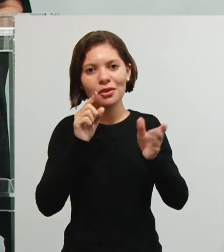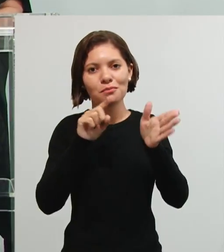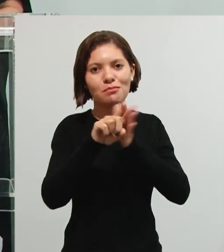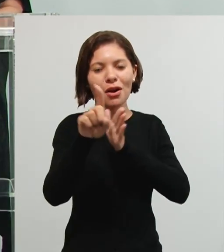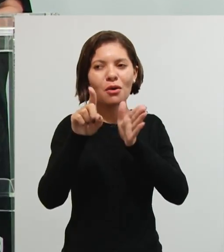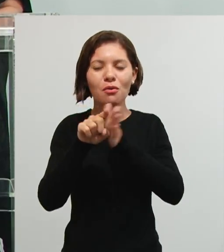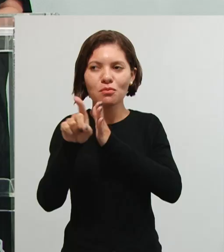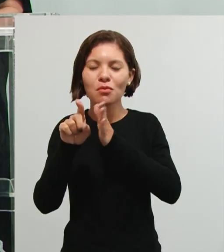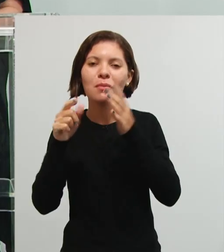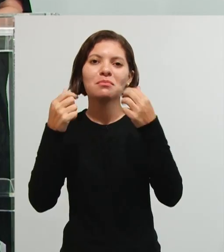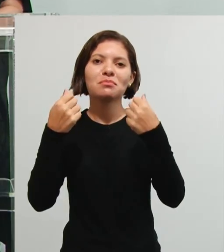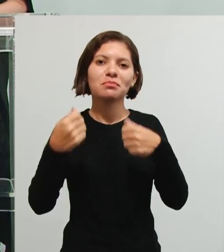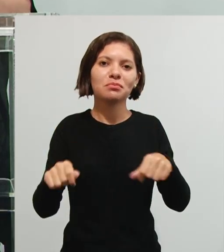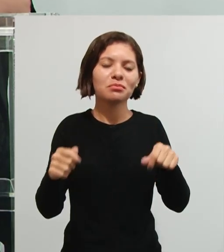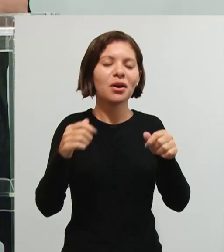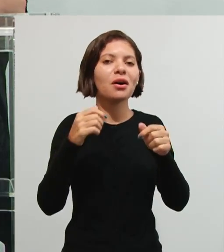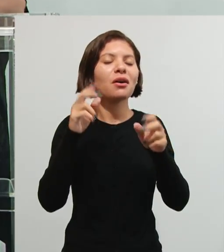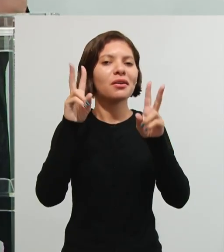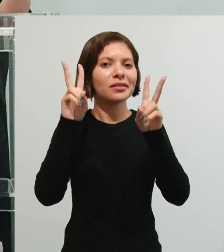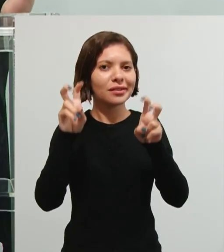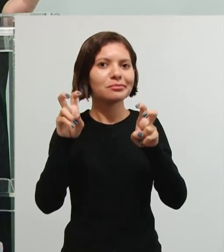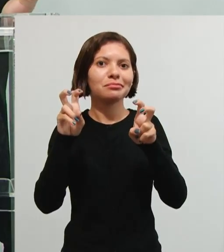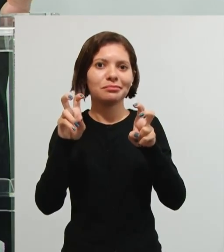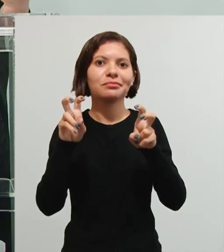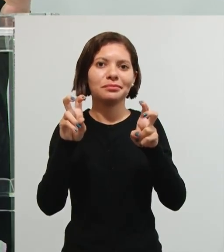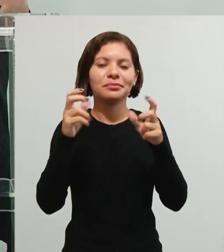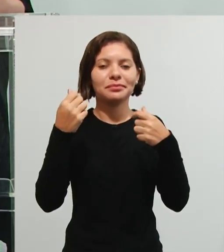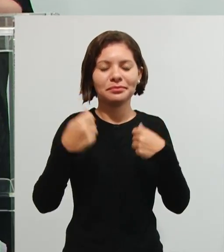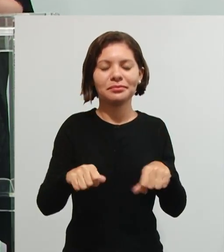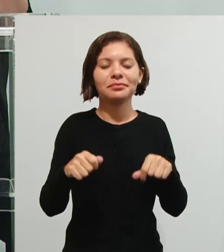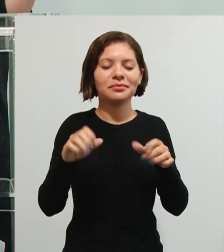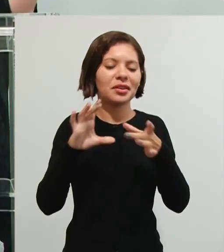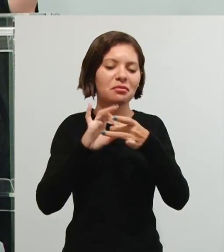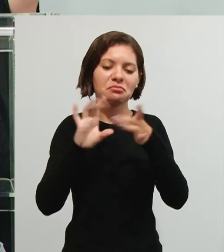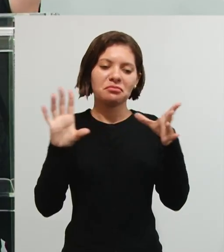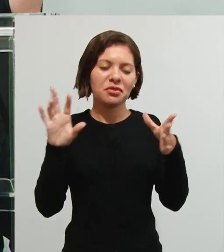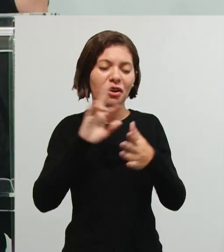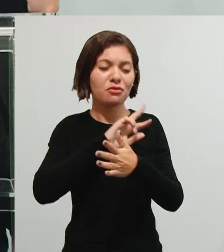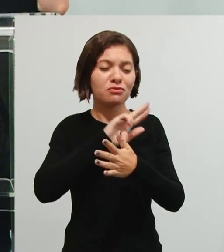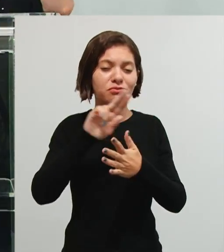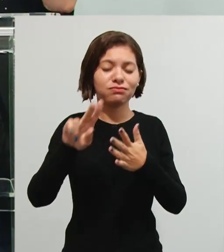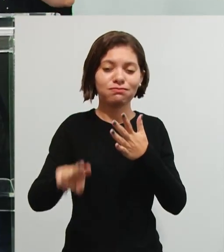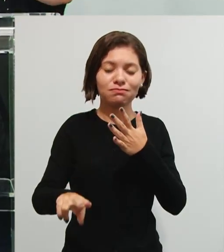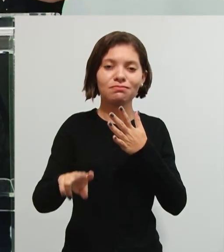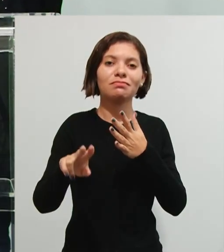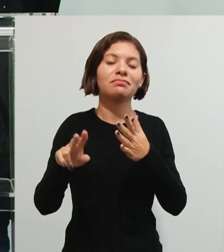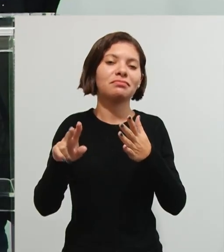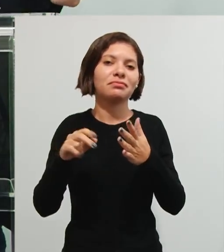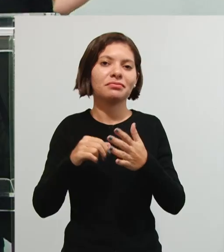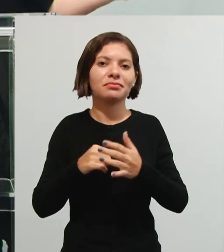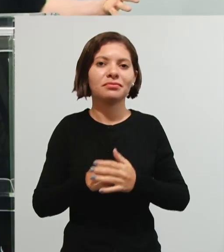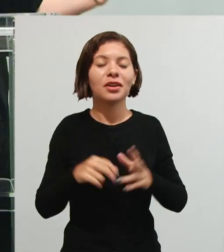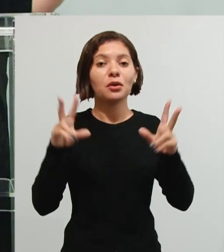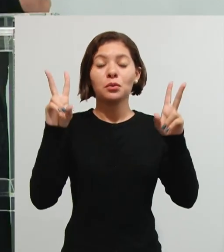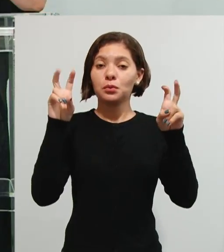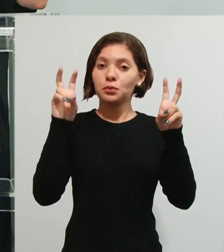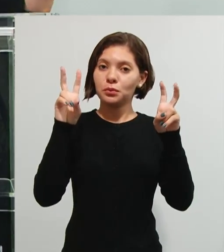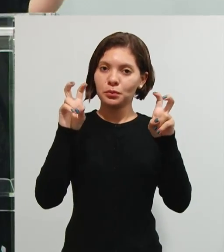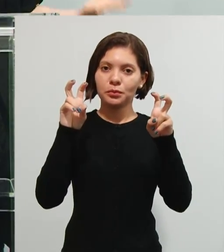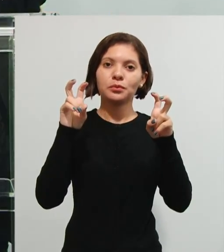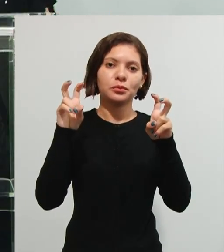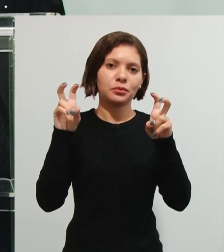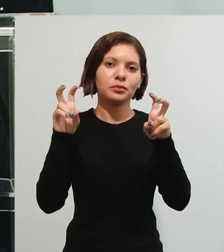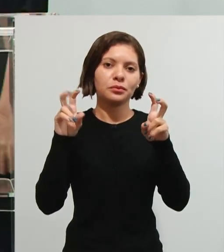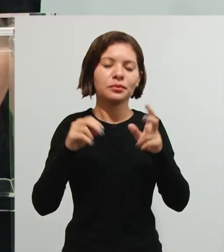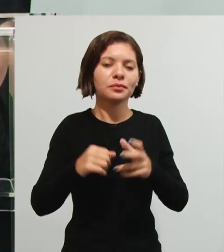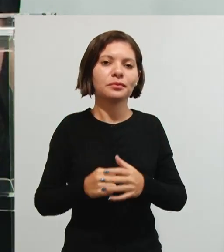pode fazer sobre desemprego, quantos milhares de coisas se pode pesquisar sobre desemprego. Então, desemprego é um tema, é algo